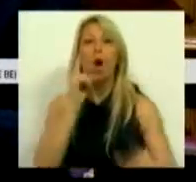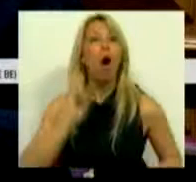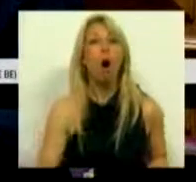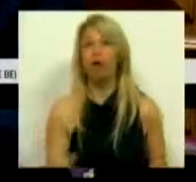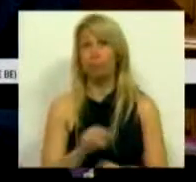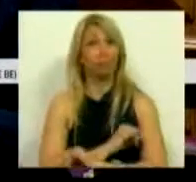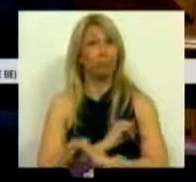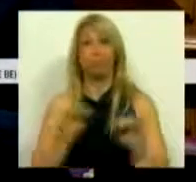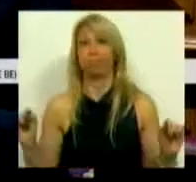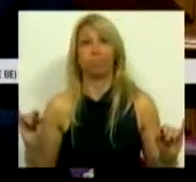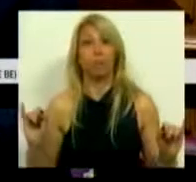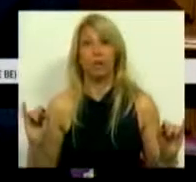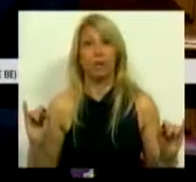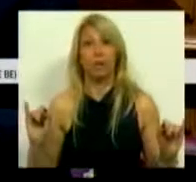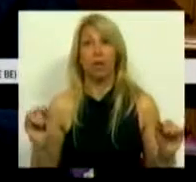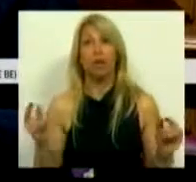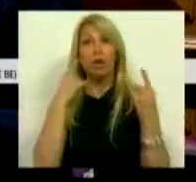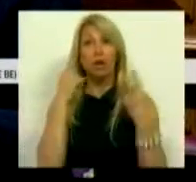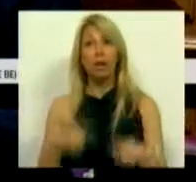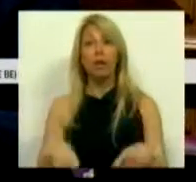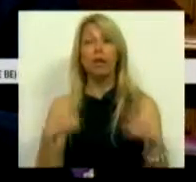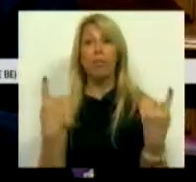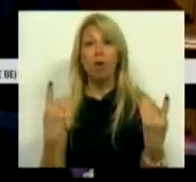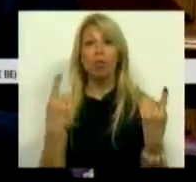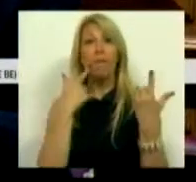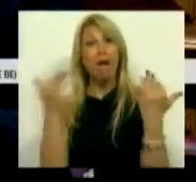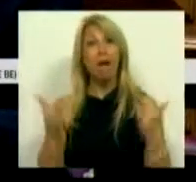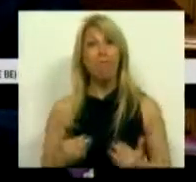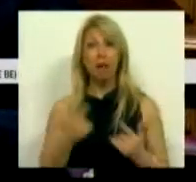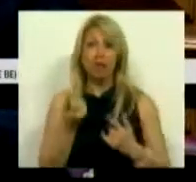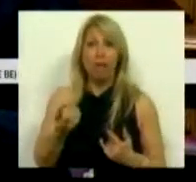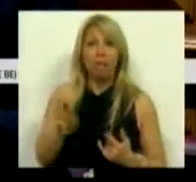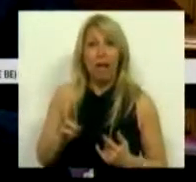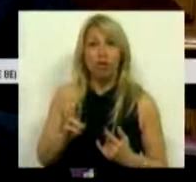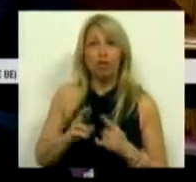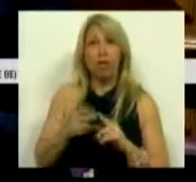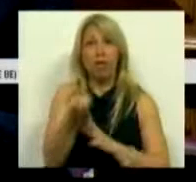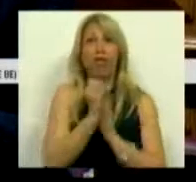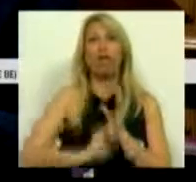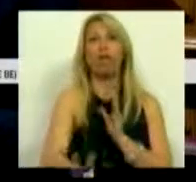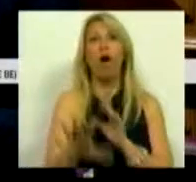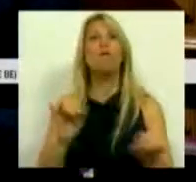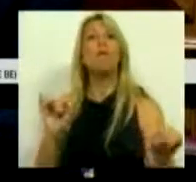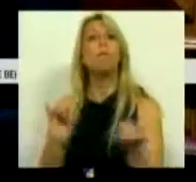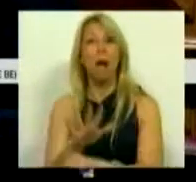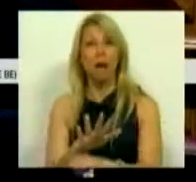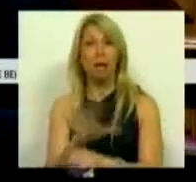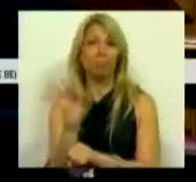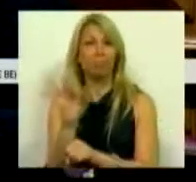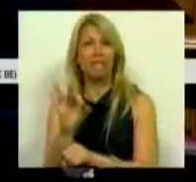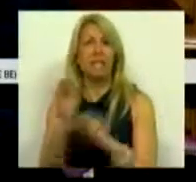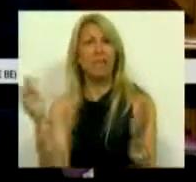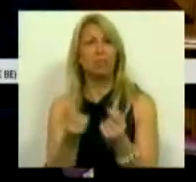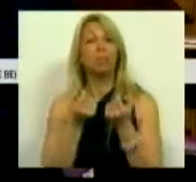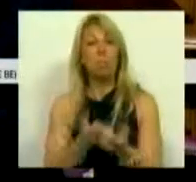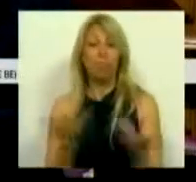que apresenta a mais baixa taxa de rejeições e devoluções ao mar. De resto, a